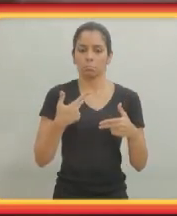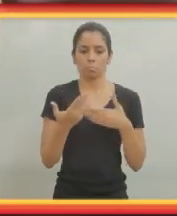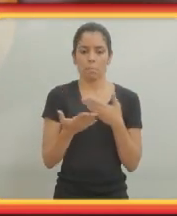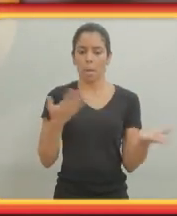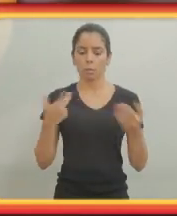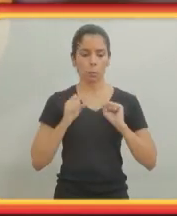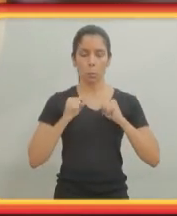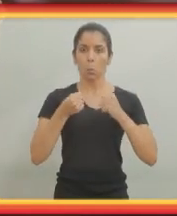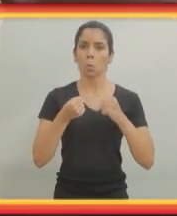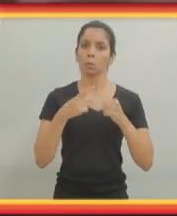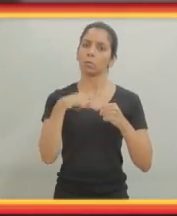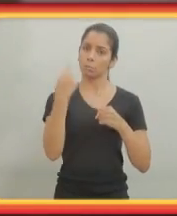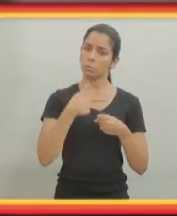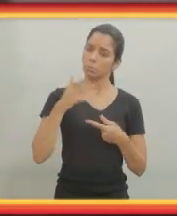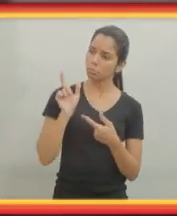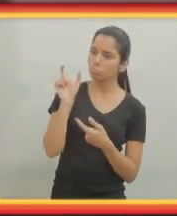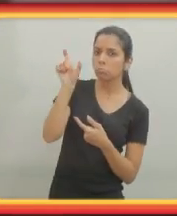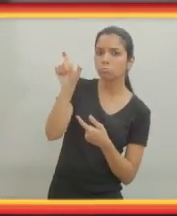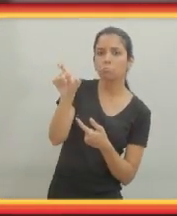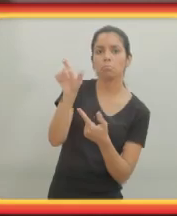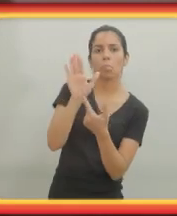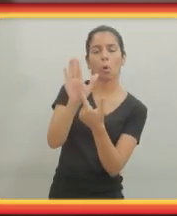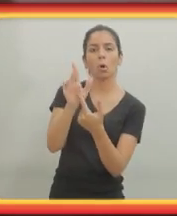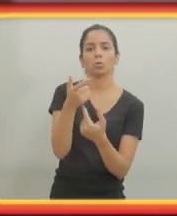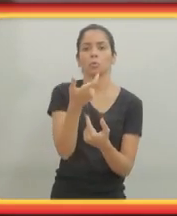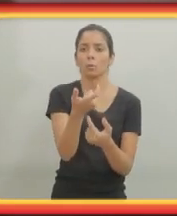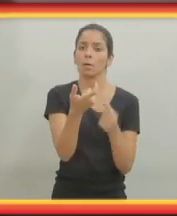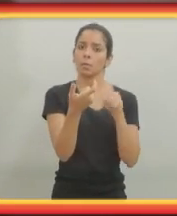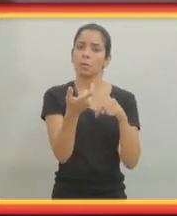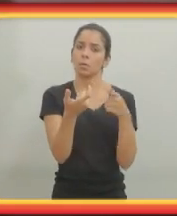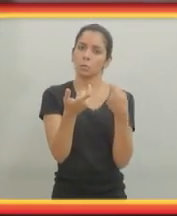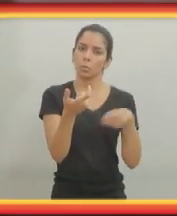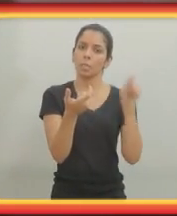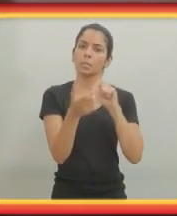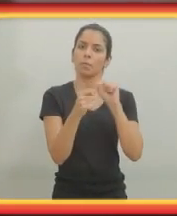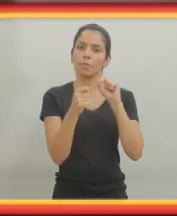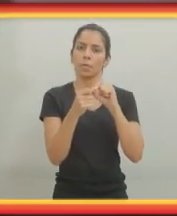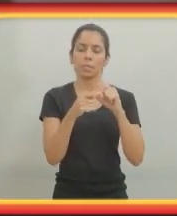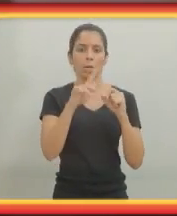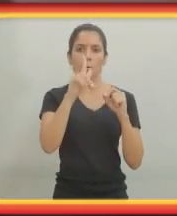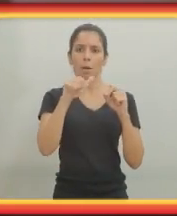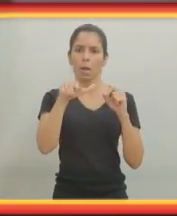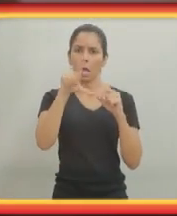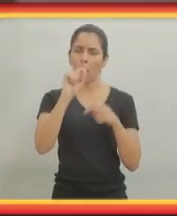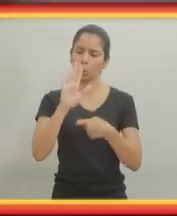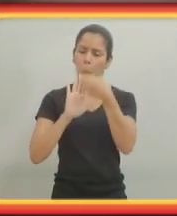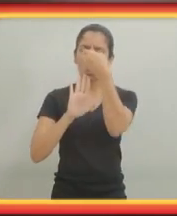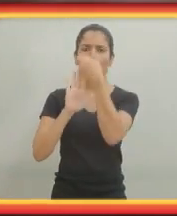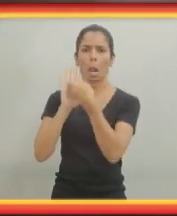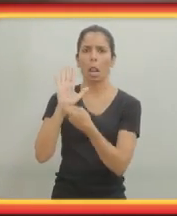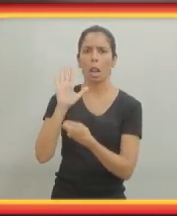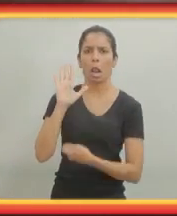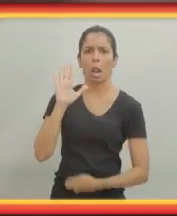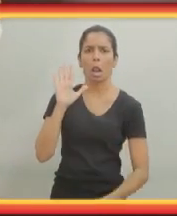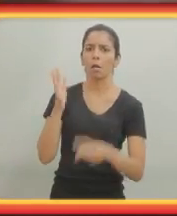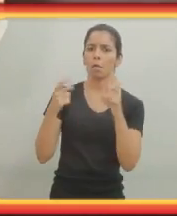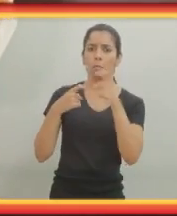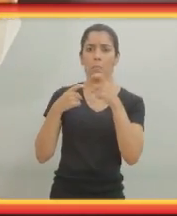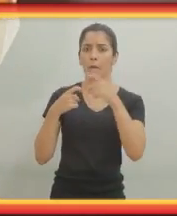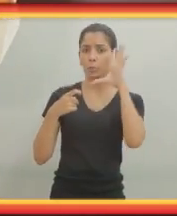numa situação de repente fora do controle, a gente possa se identificar, mostrar um cartãozinho, em vez de abrir um